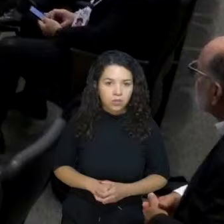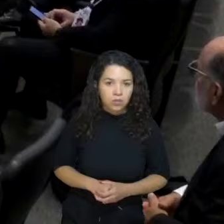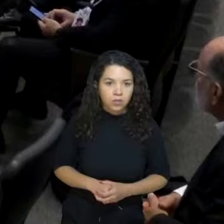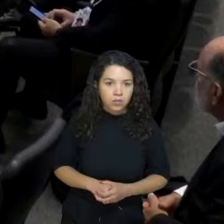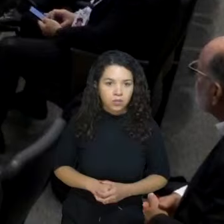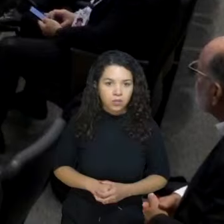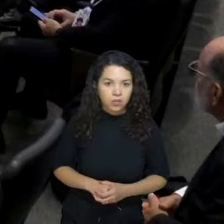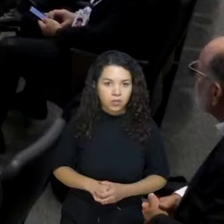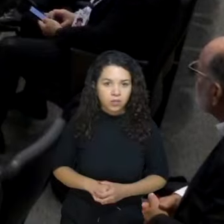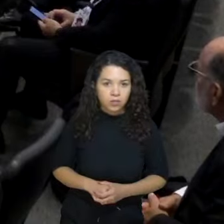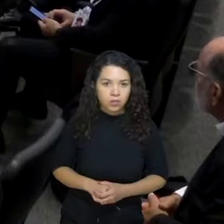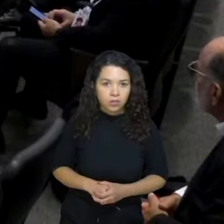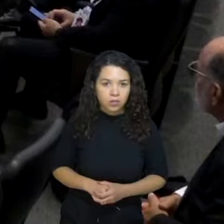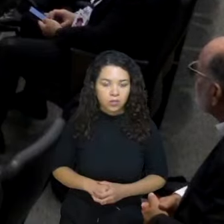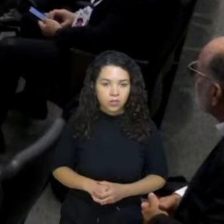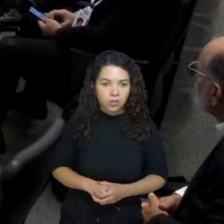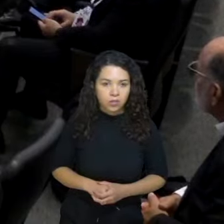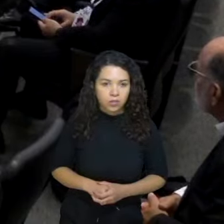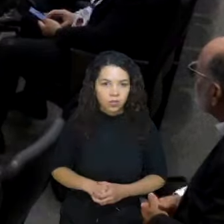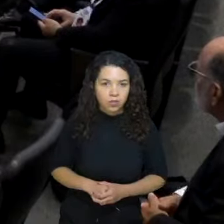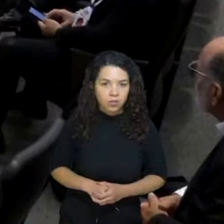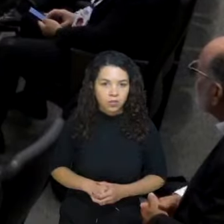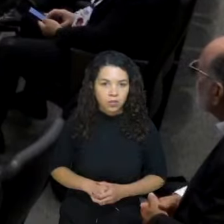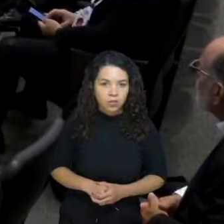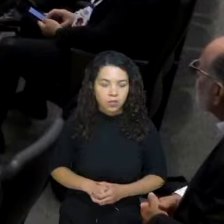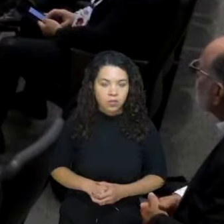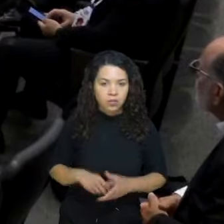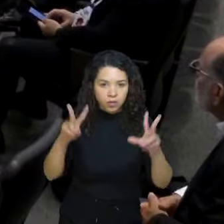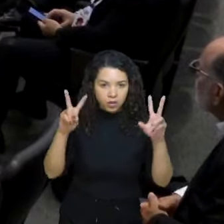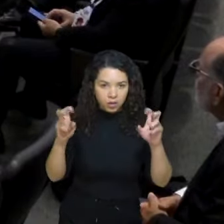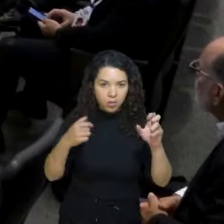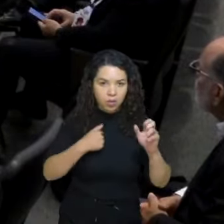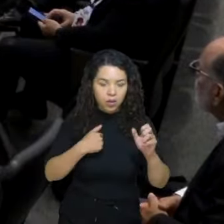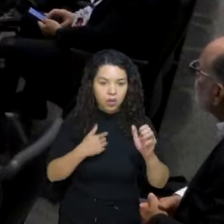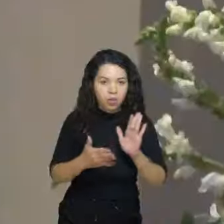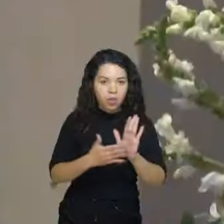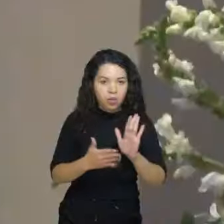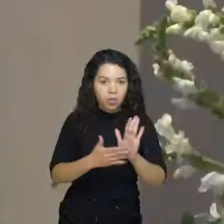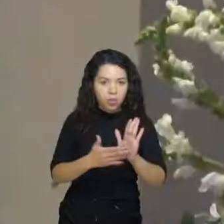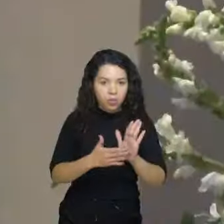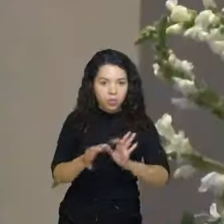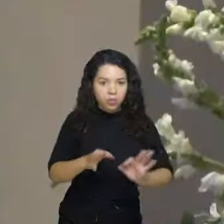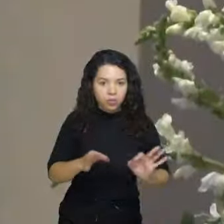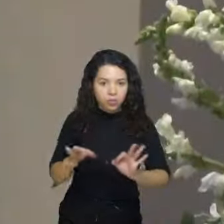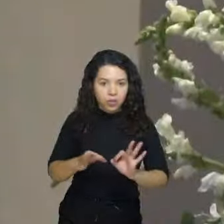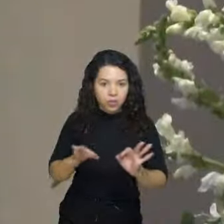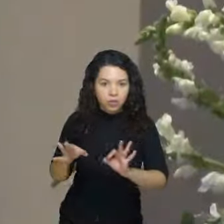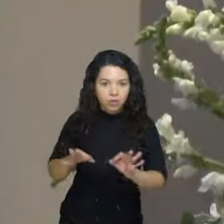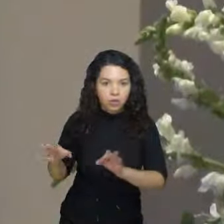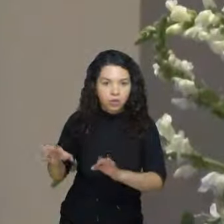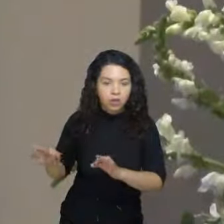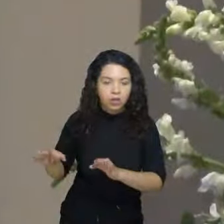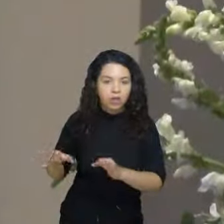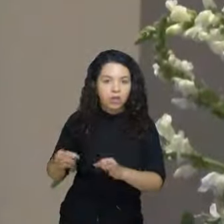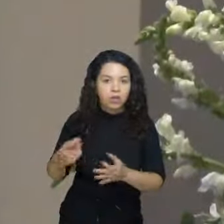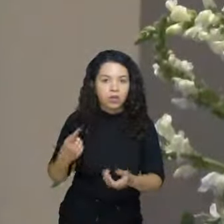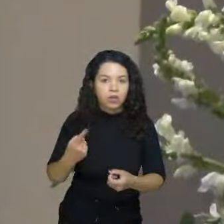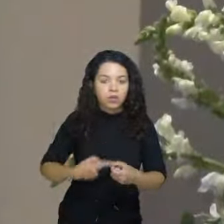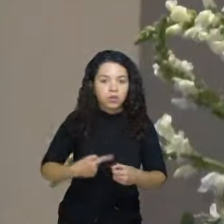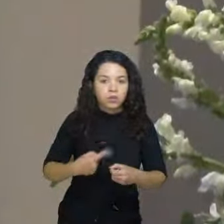bom o tema que me propus a desenvolver que é o municipalismo né É